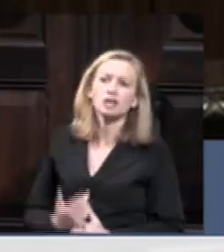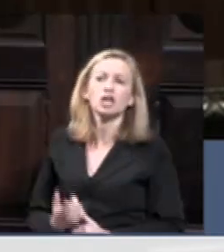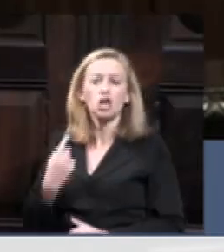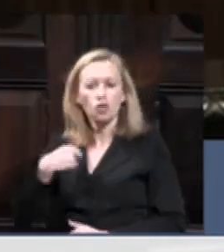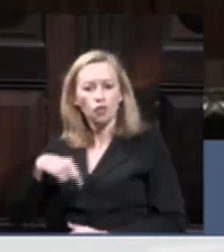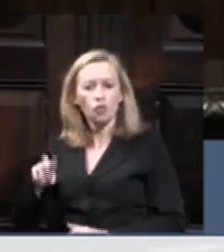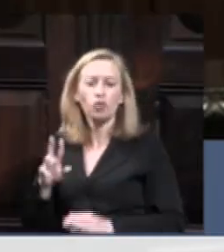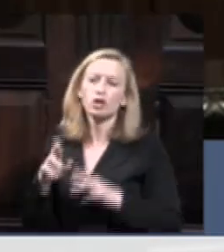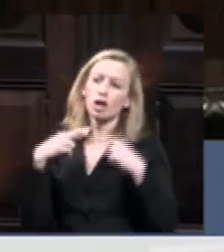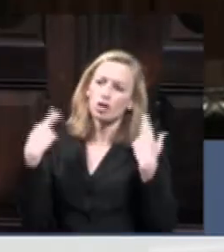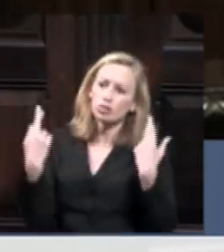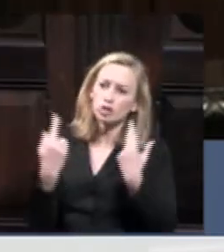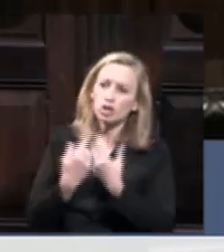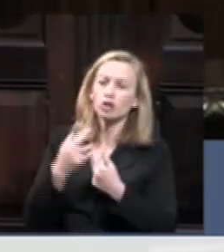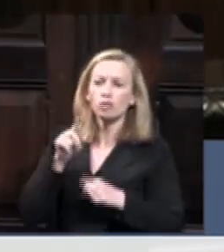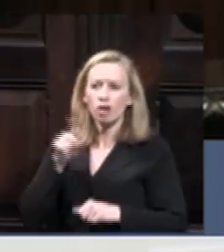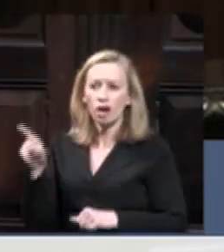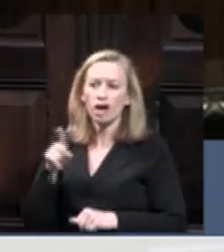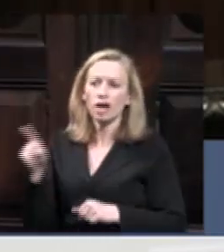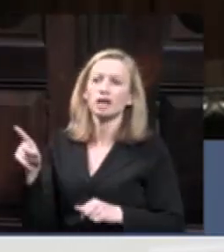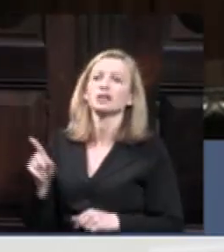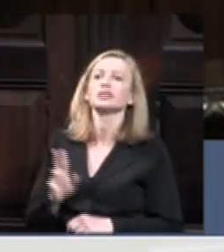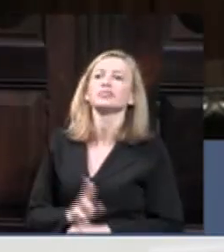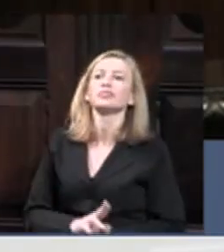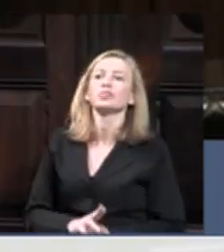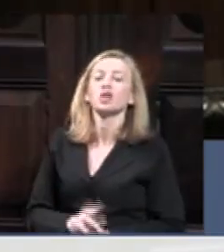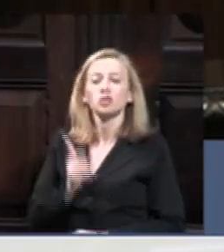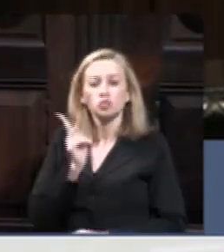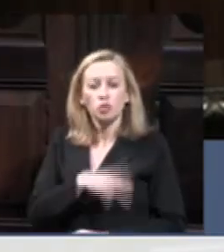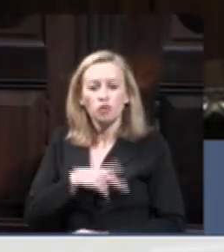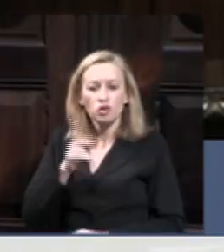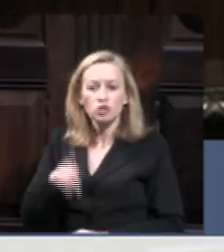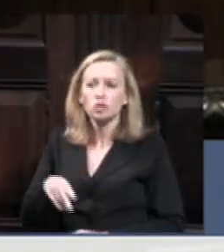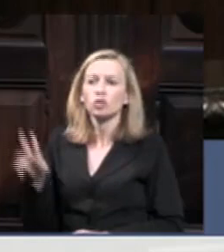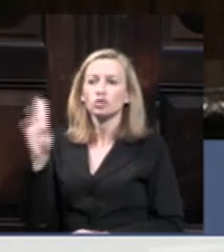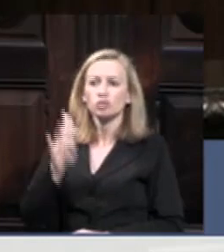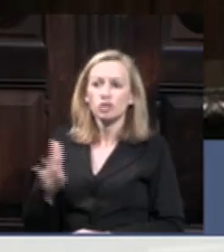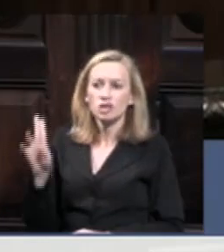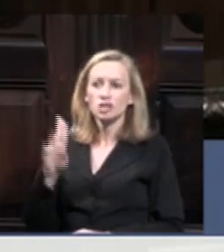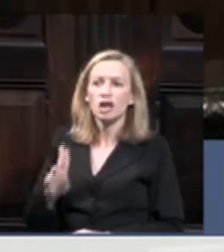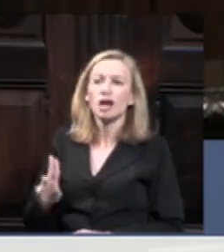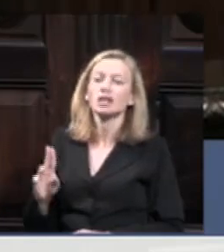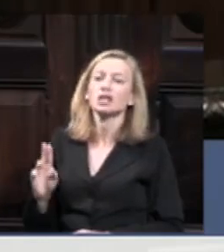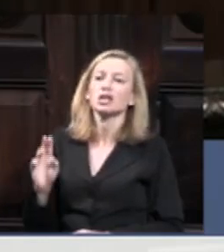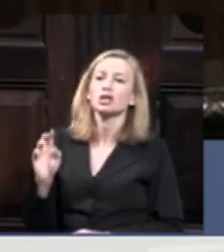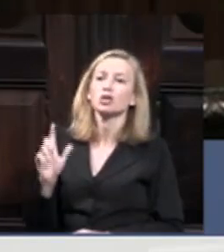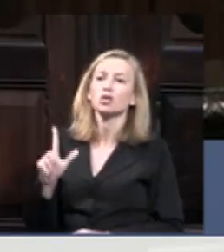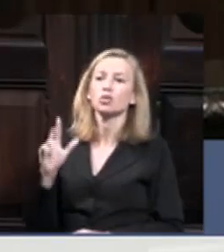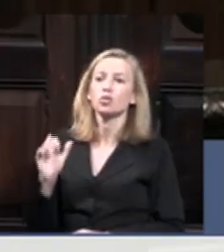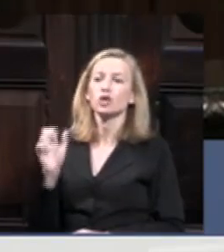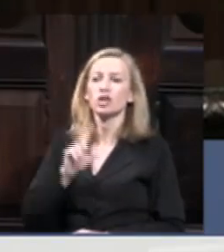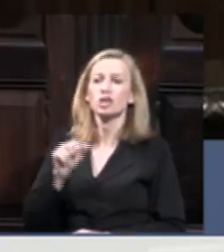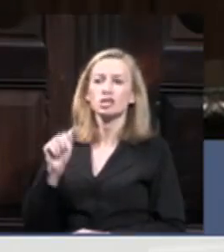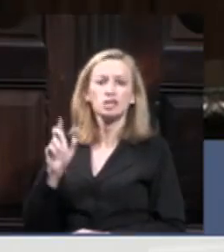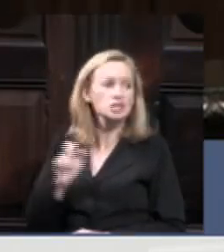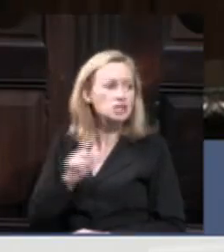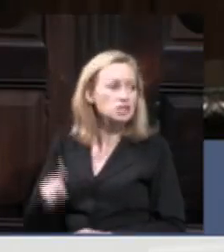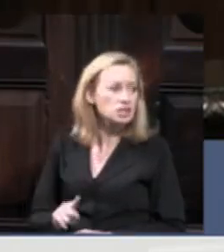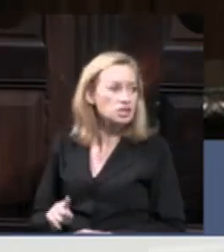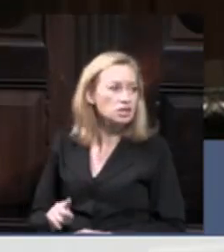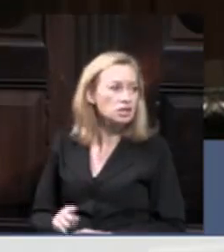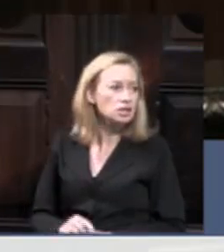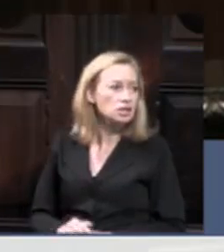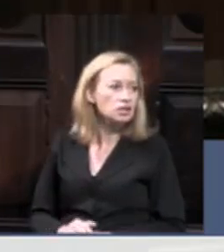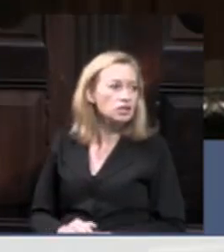reunião com o reitor da UENF, professor Luiz Passoni, que diz que a